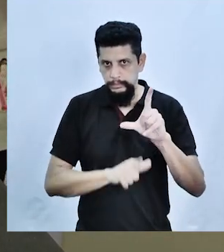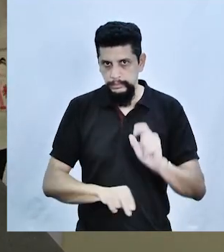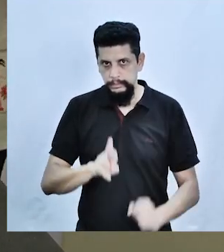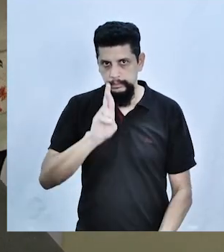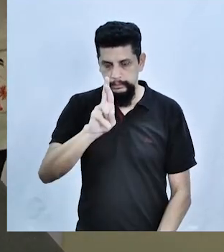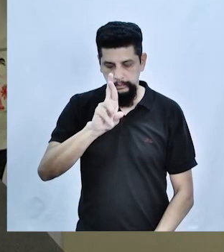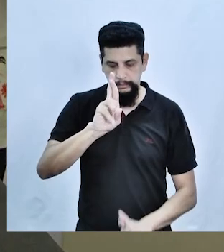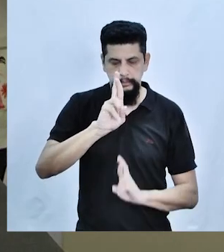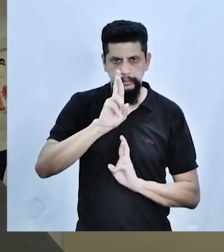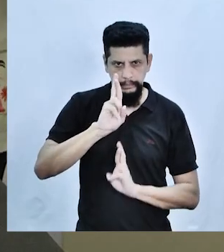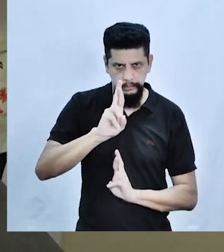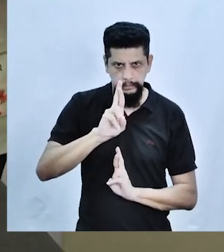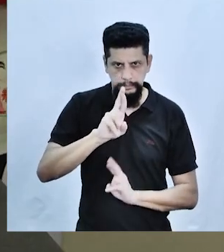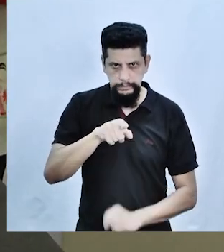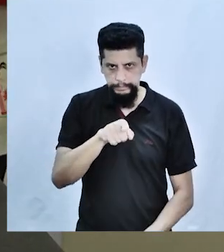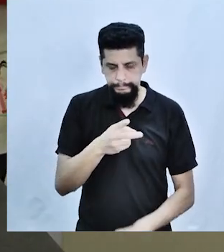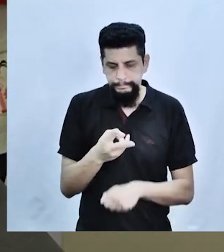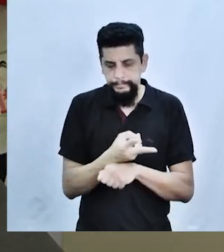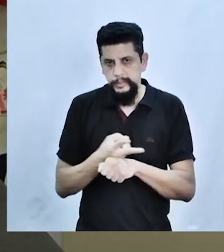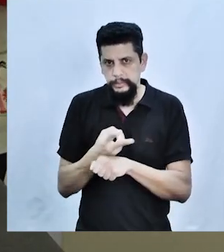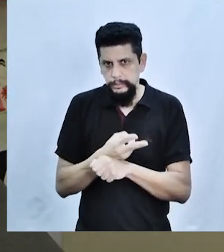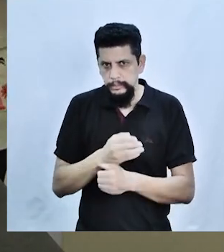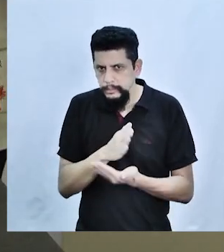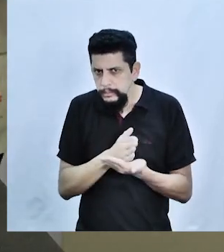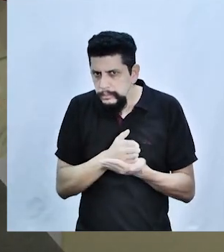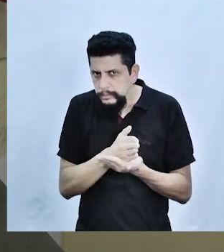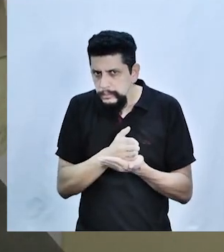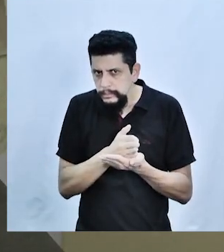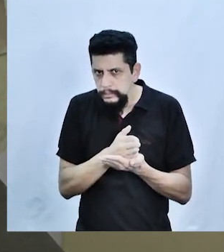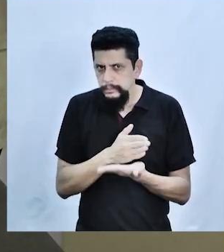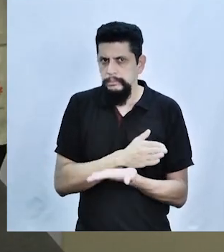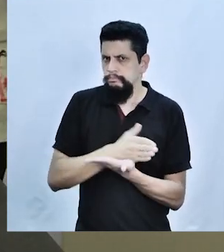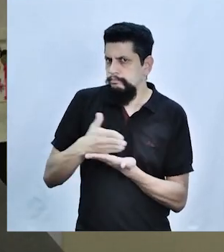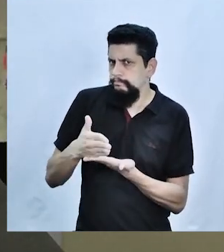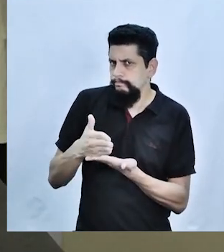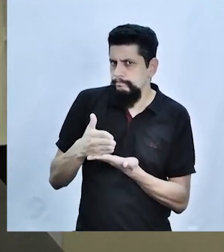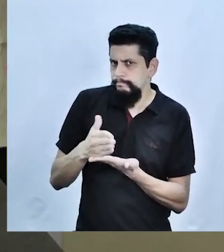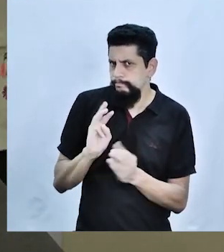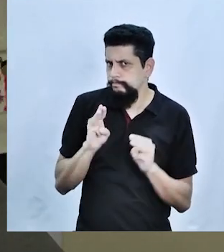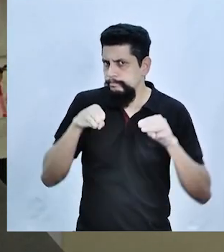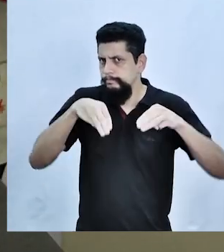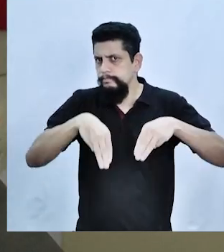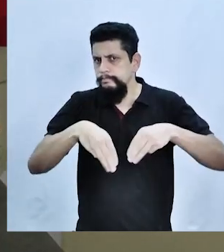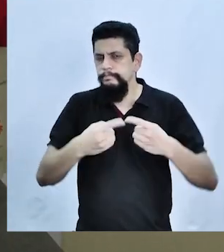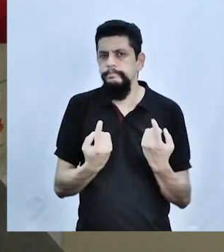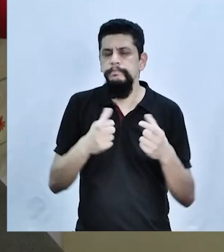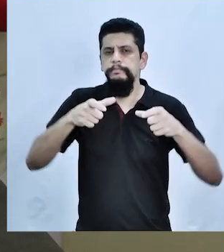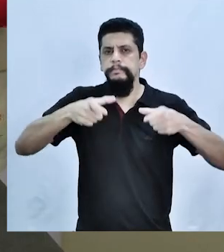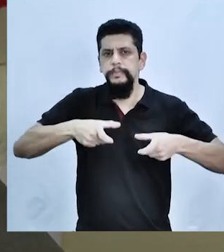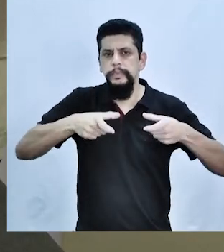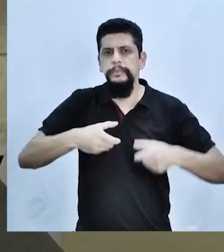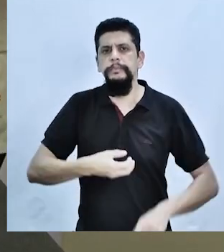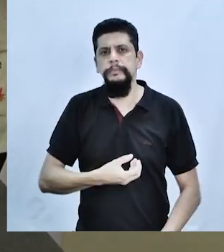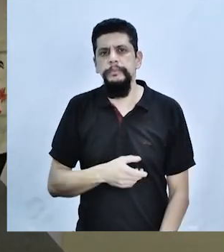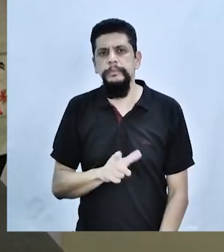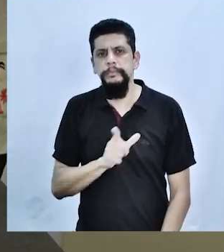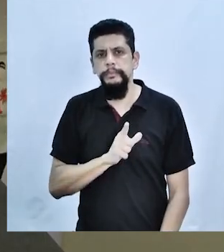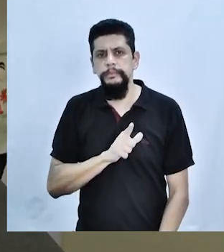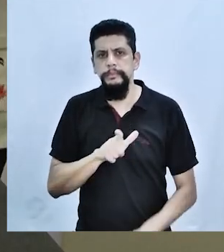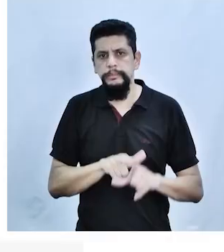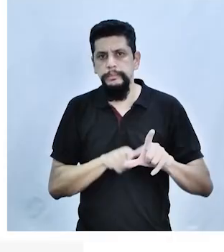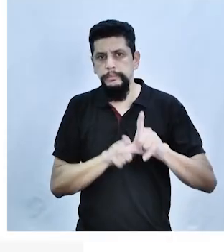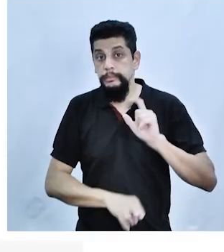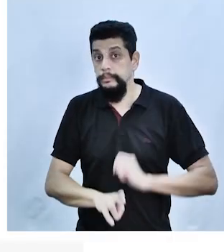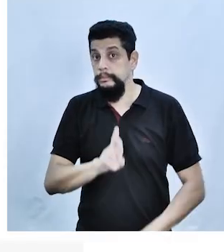letra R nessas duas palavras? Procura lá. Tá no meio? Tá no começo? Tá no final? Onde está